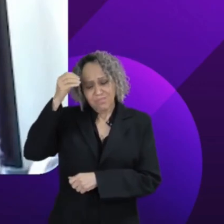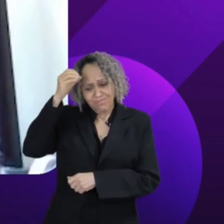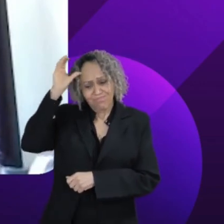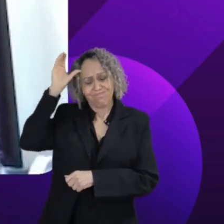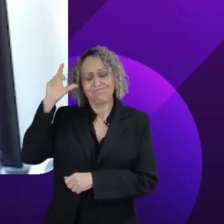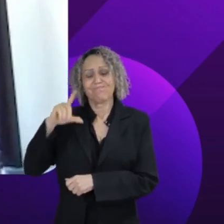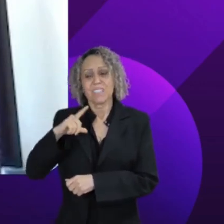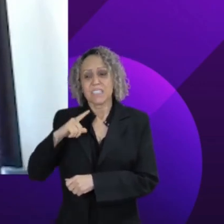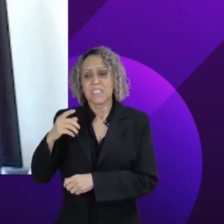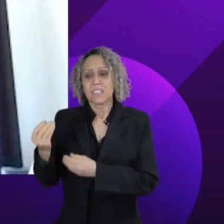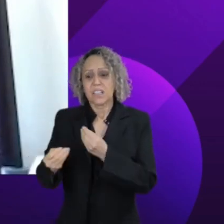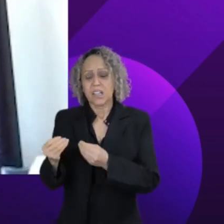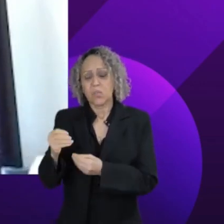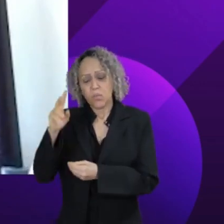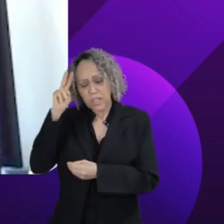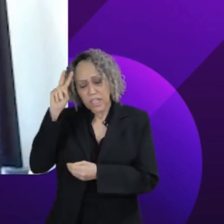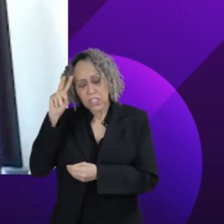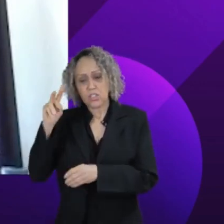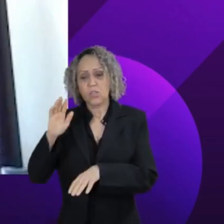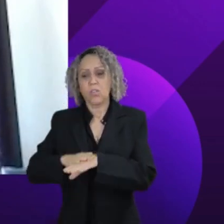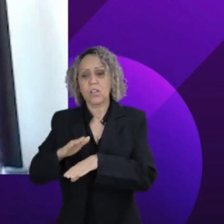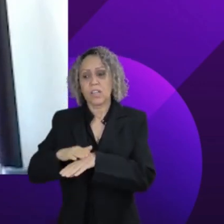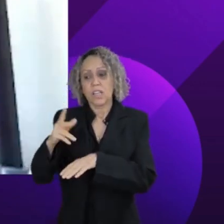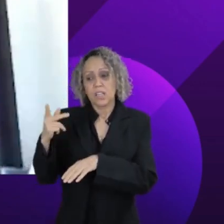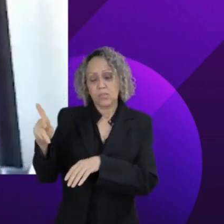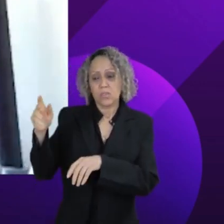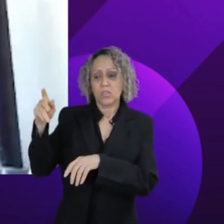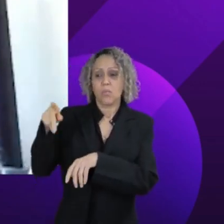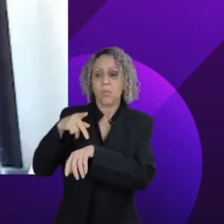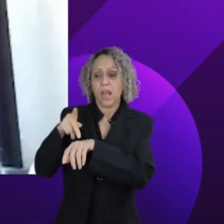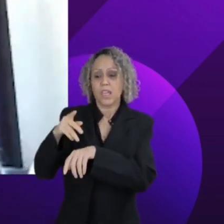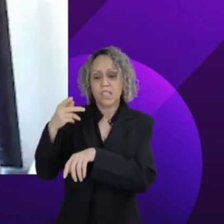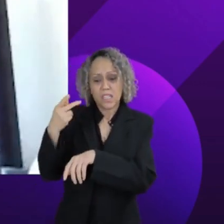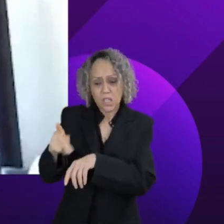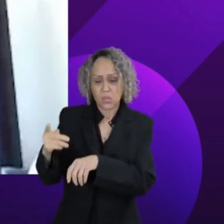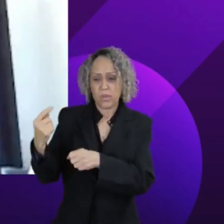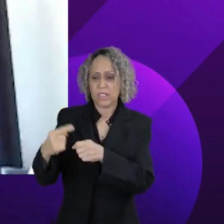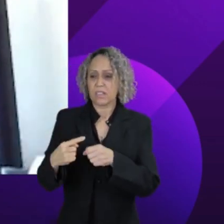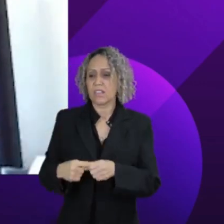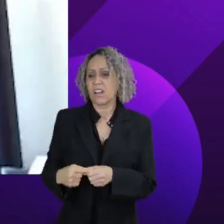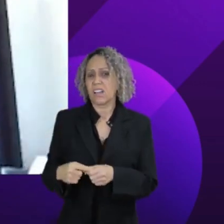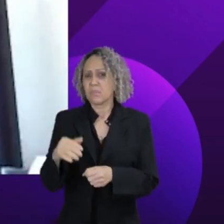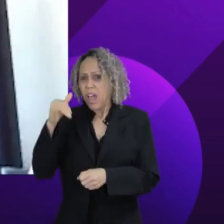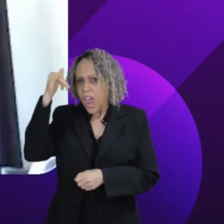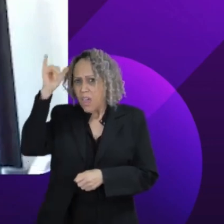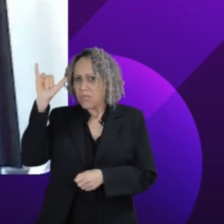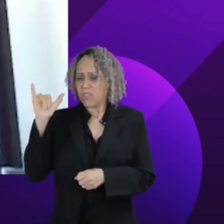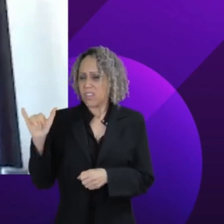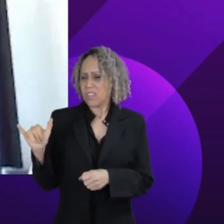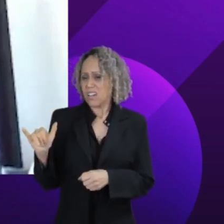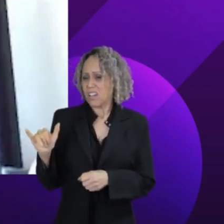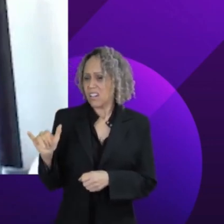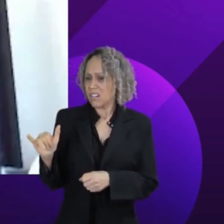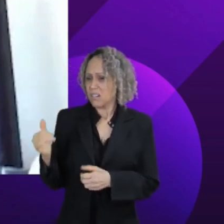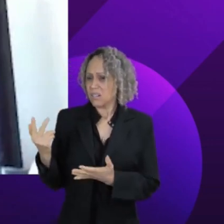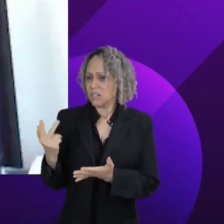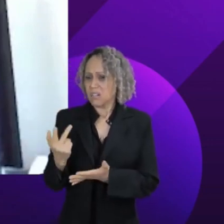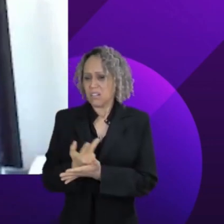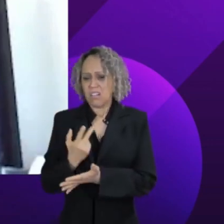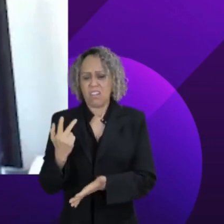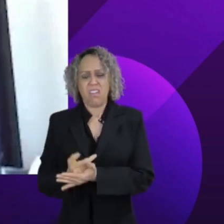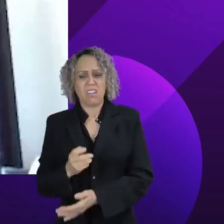cometer gafes e entender que um agente político, ele tem que ser comprometido